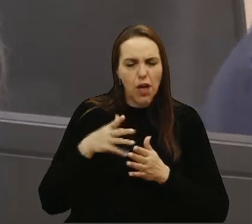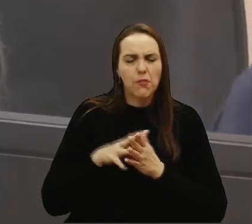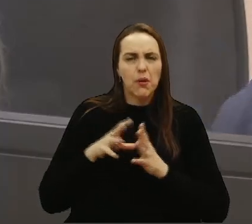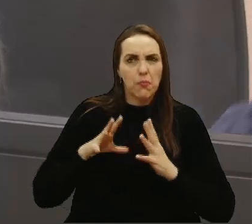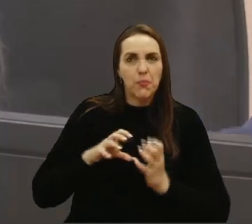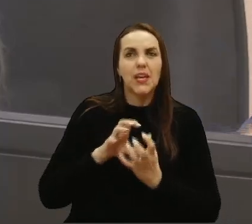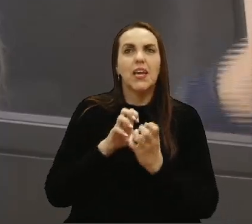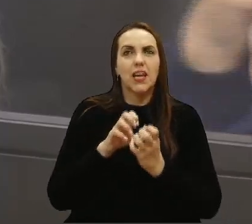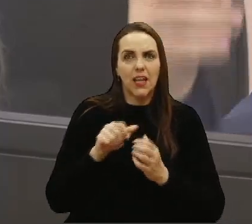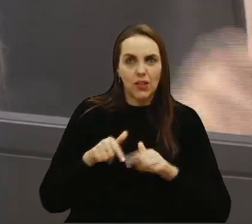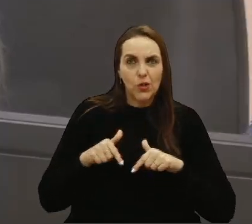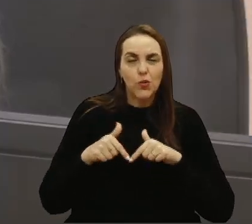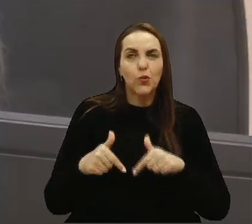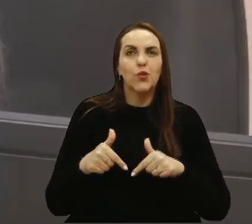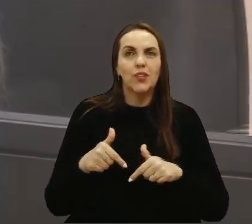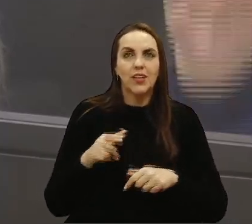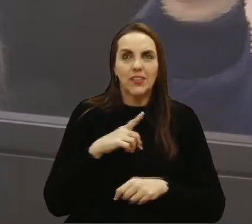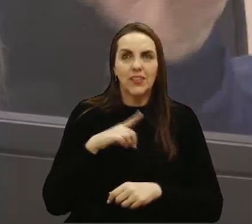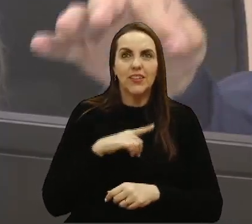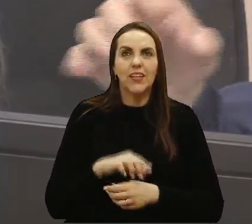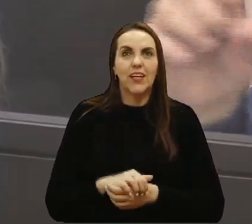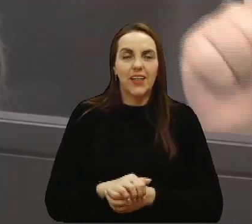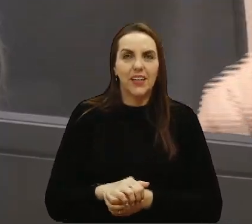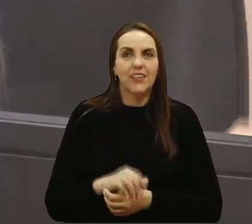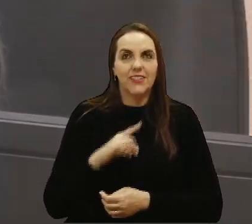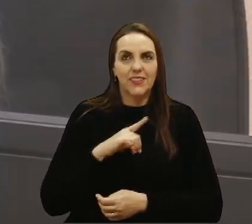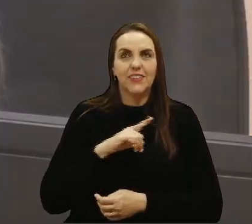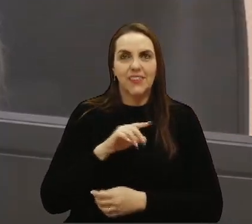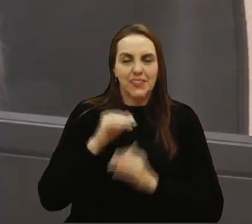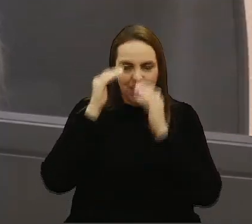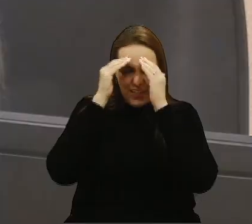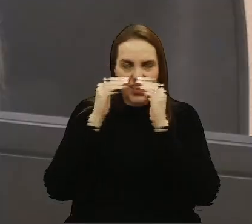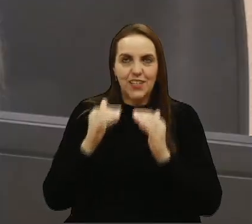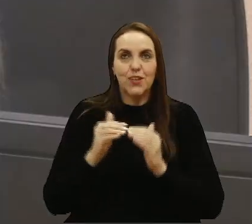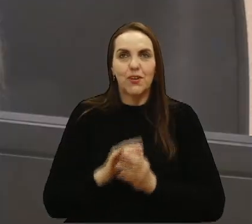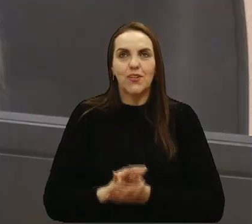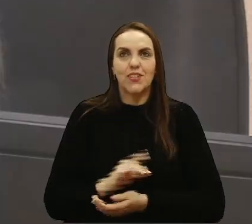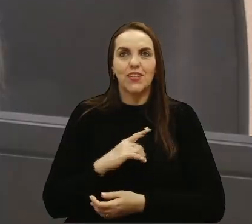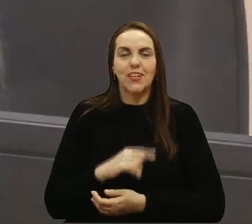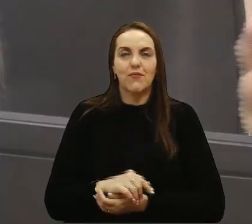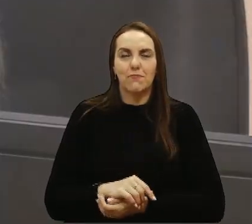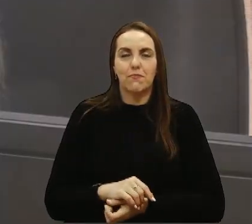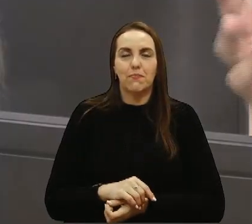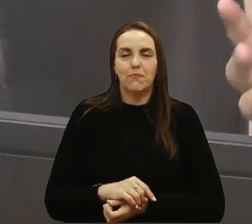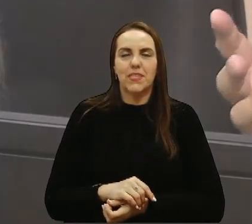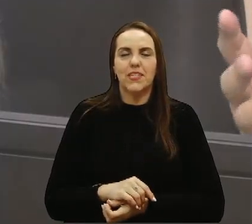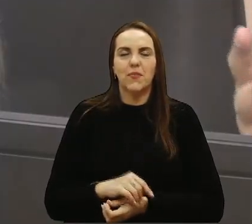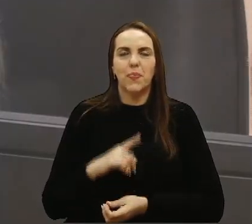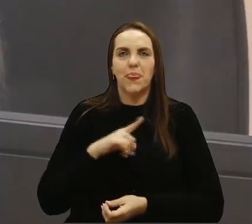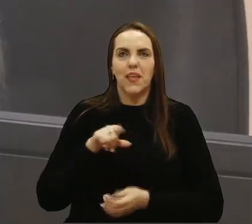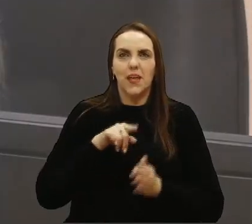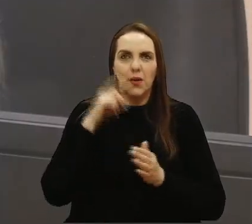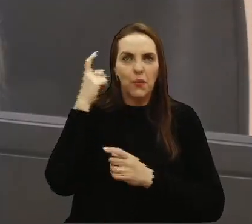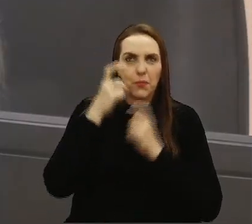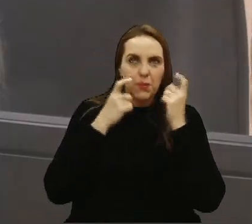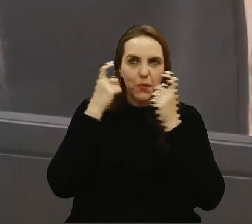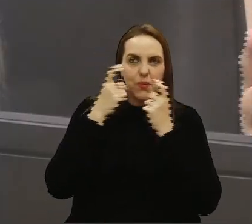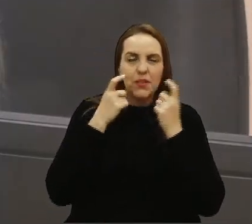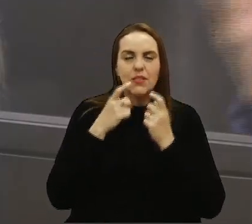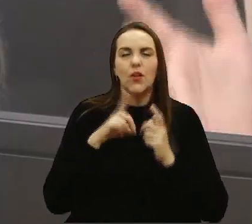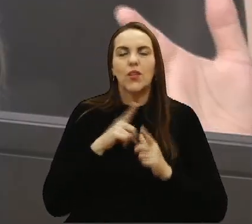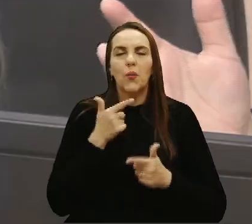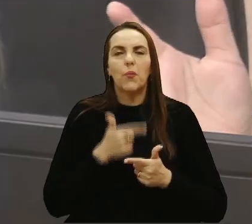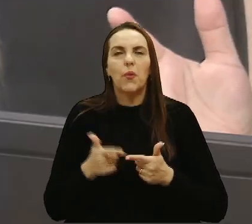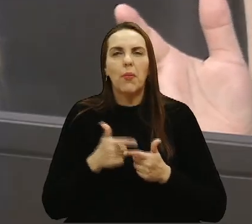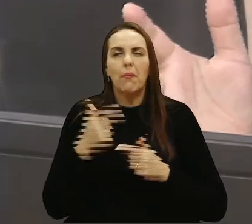assim, aqui não dá, foi assim. Respeito por essa casa. E uma preocupação quando tem um